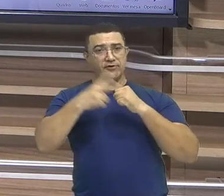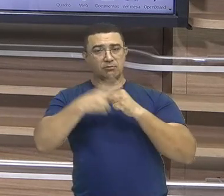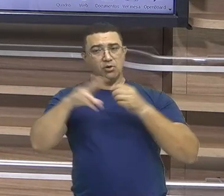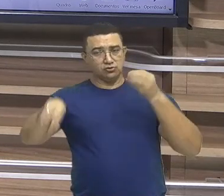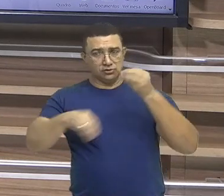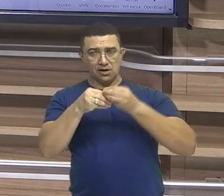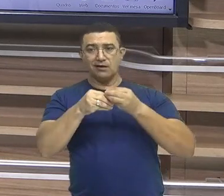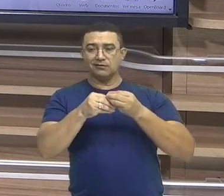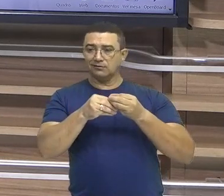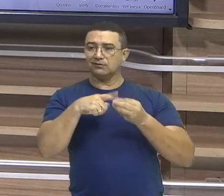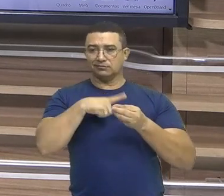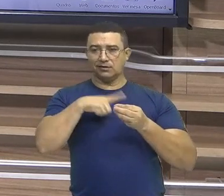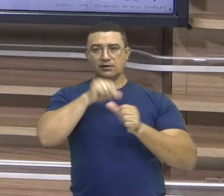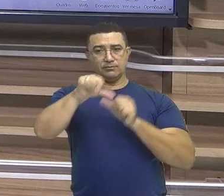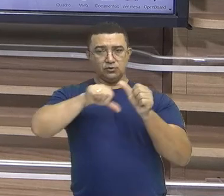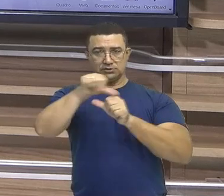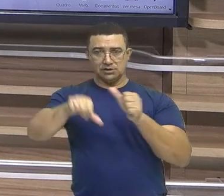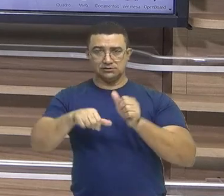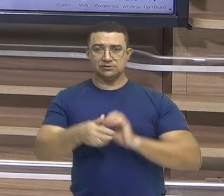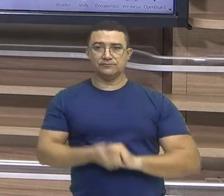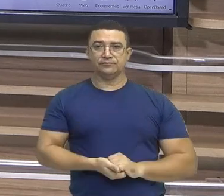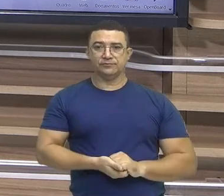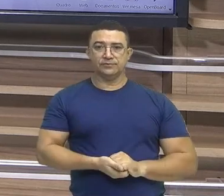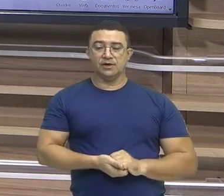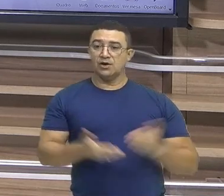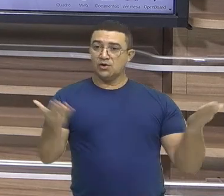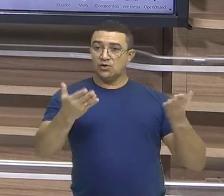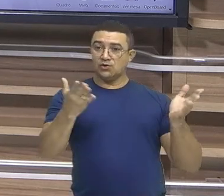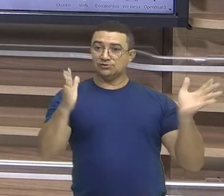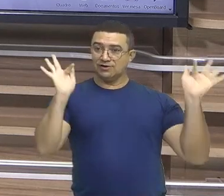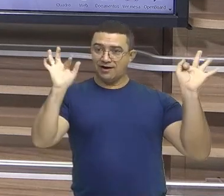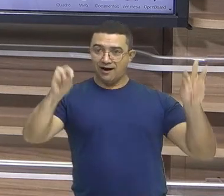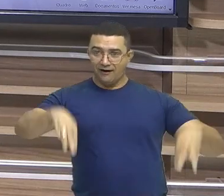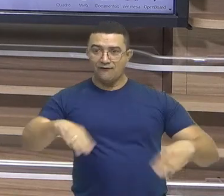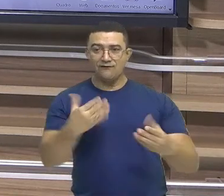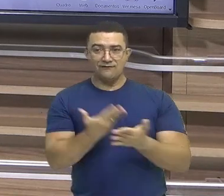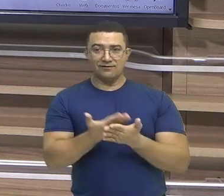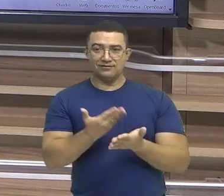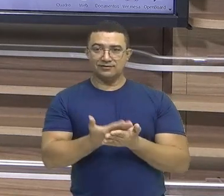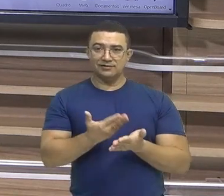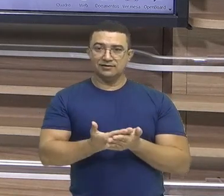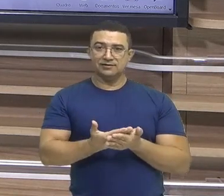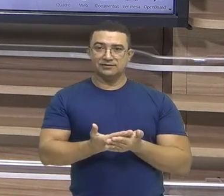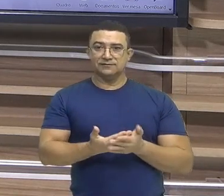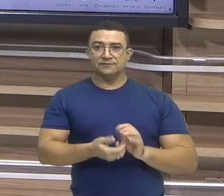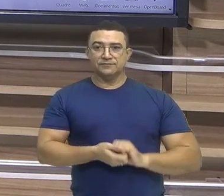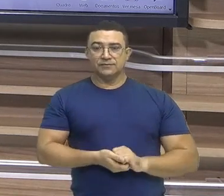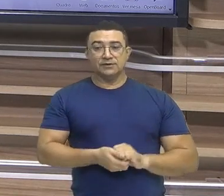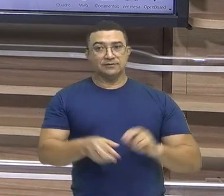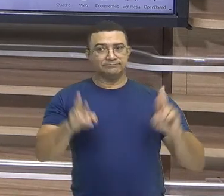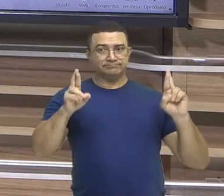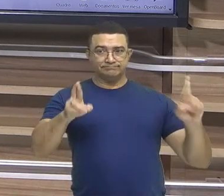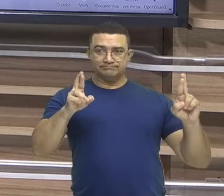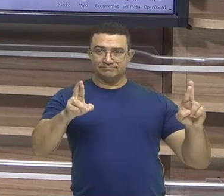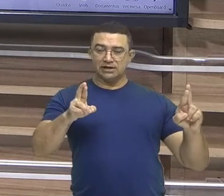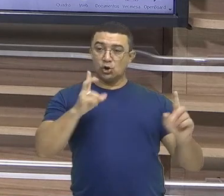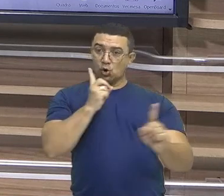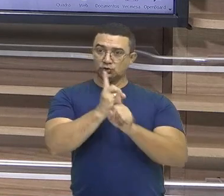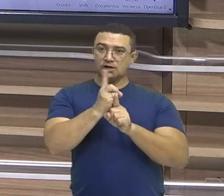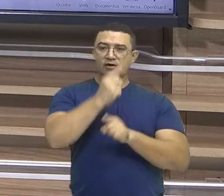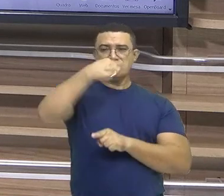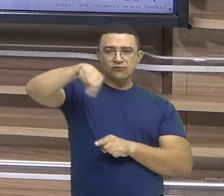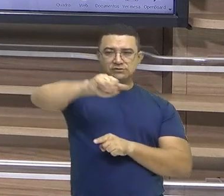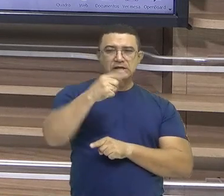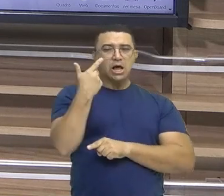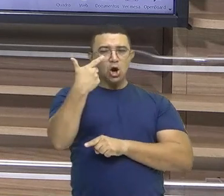todas as alterações. Dito isso, gente, então encerro a nossa aula de hoje, né? Tudo que nós tínhamos para a nossa aula. Espero ver vocês nas próximas